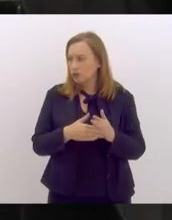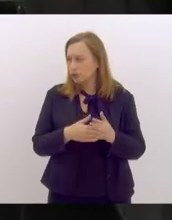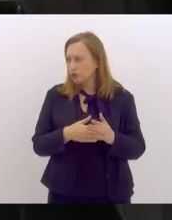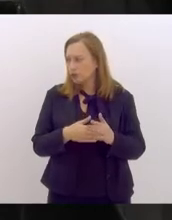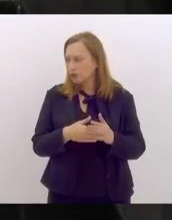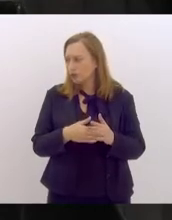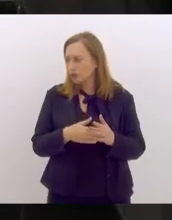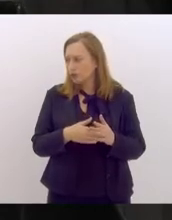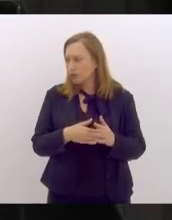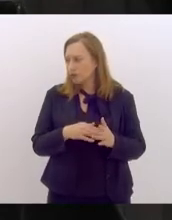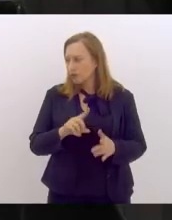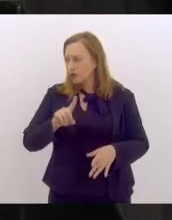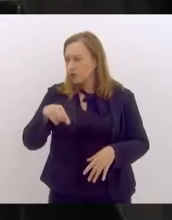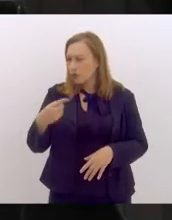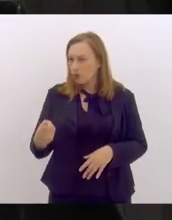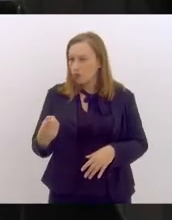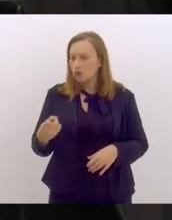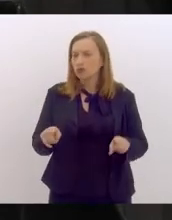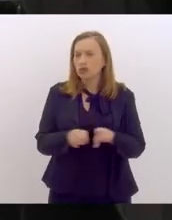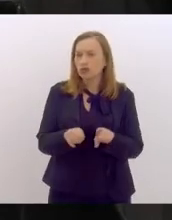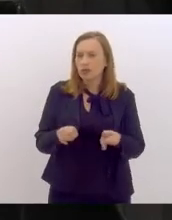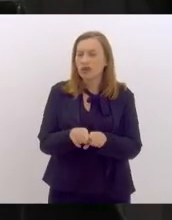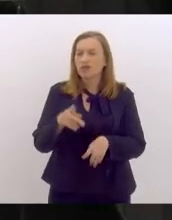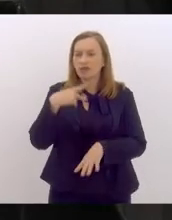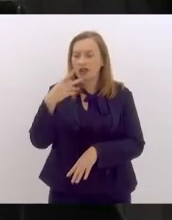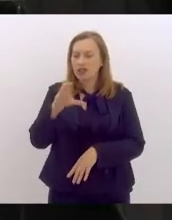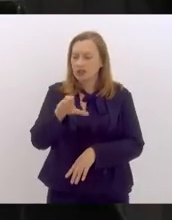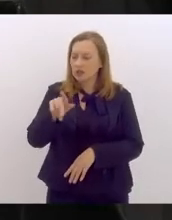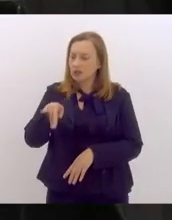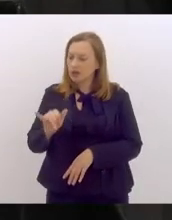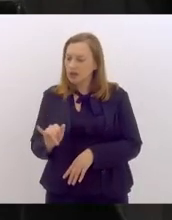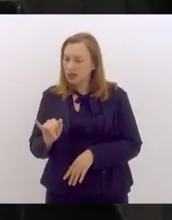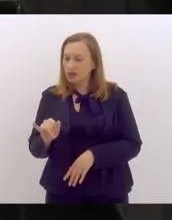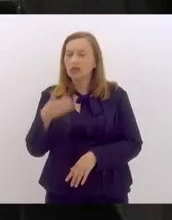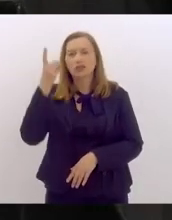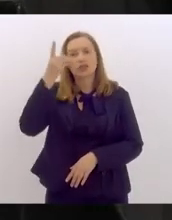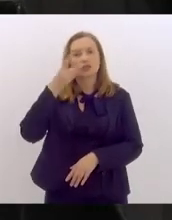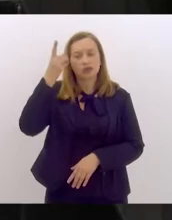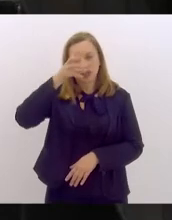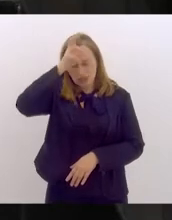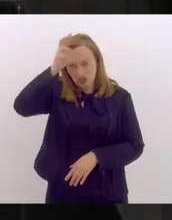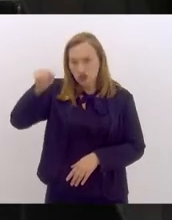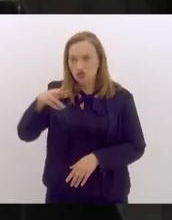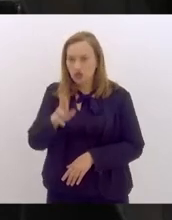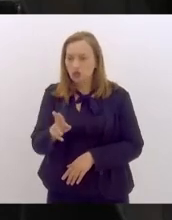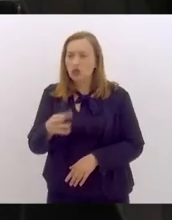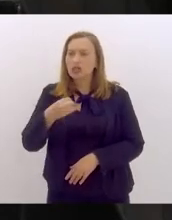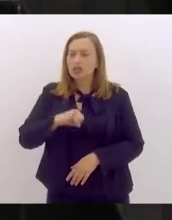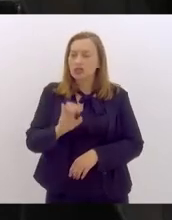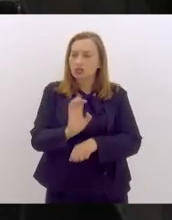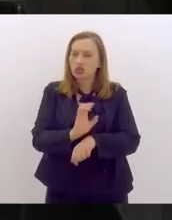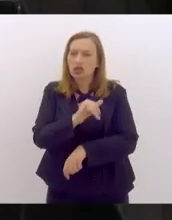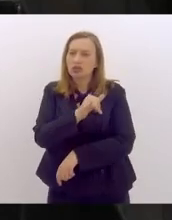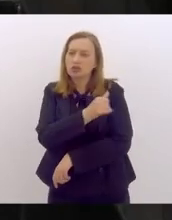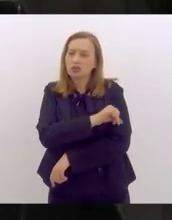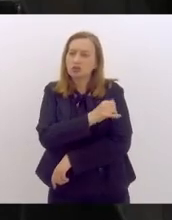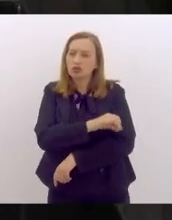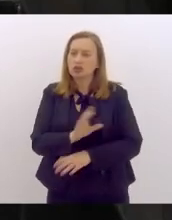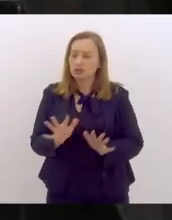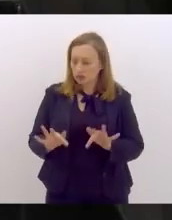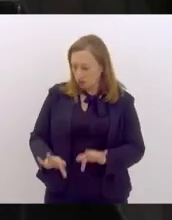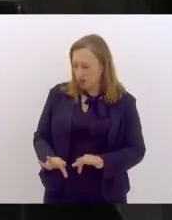completo bom outro aspecto que eu quero que ressaltar da CPI Deputado tia Ju é que se o estado do Rio de Janeiro vai concluir seja